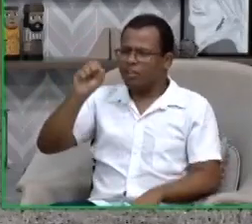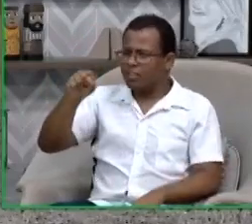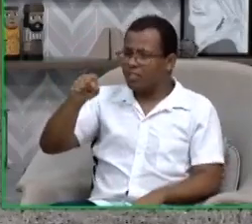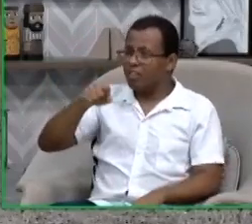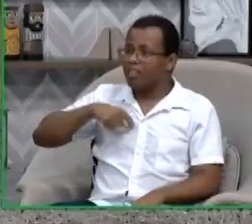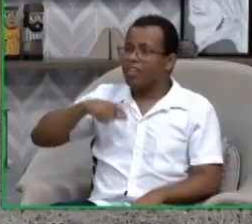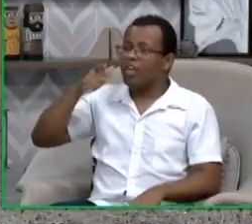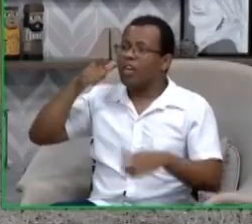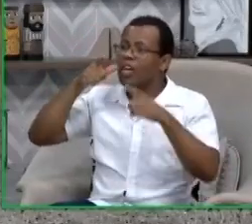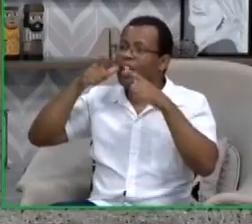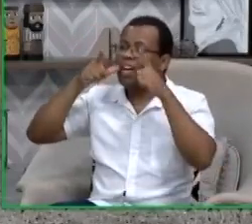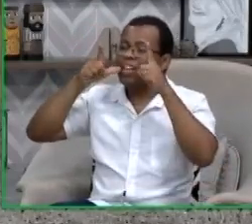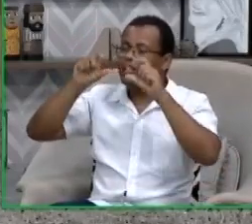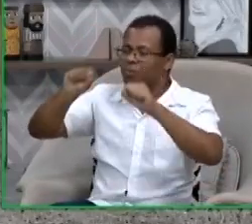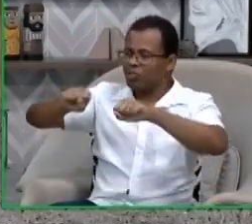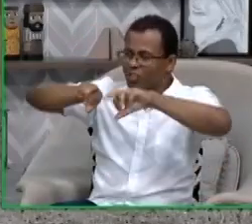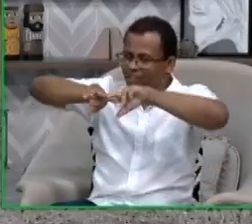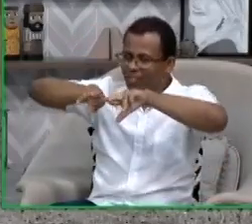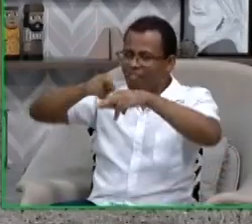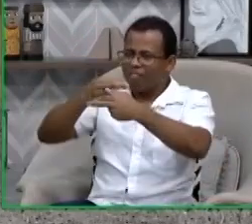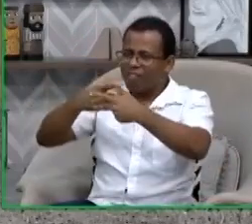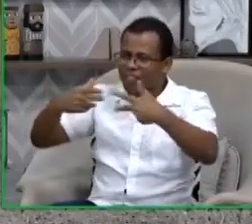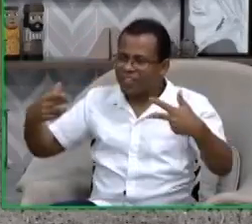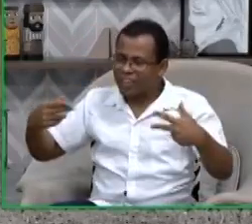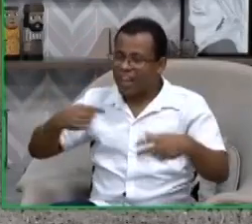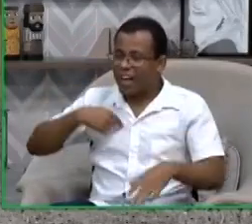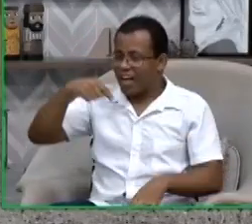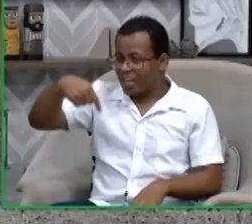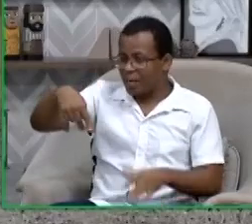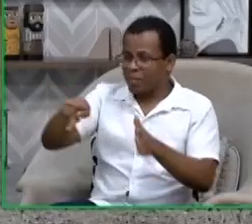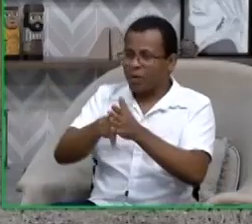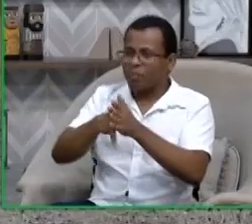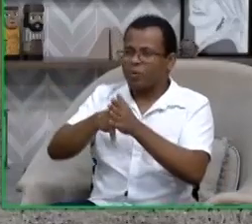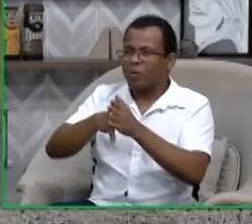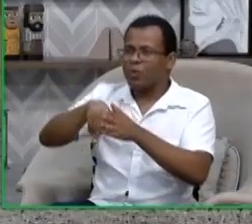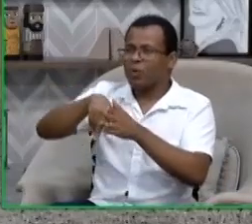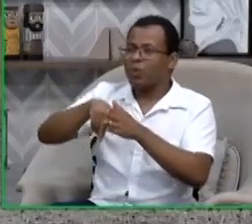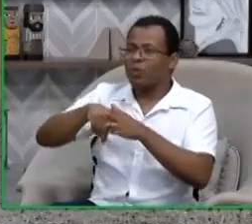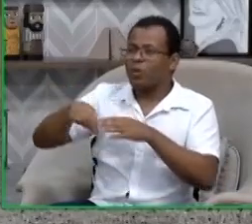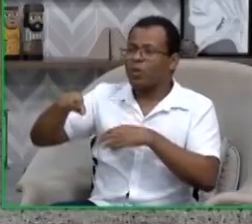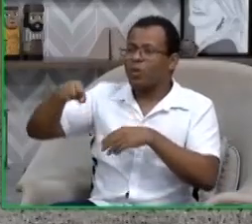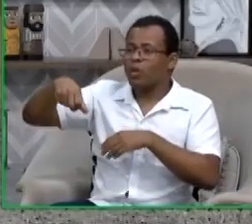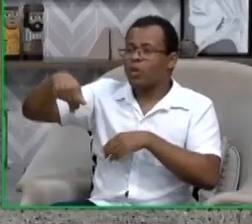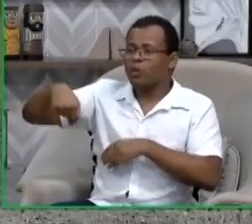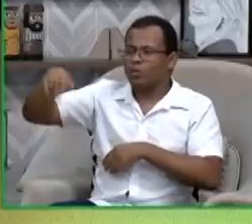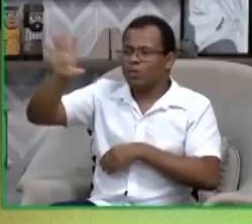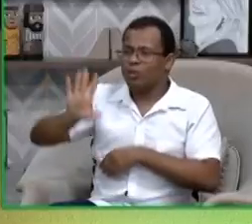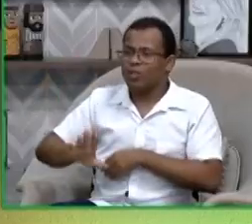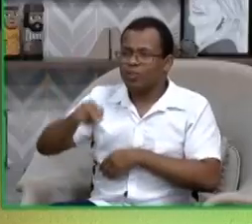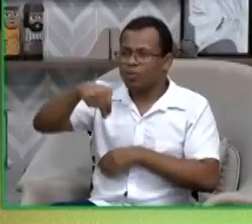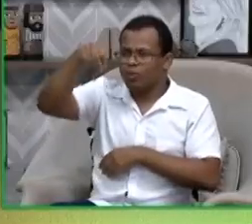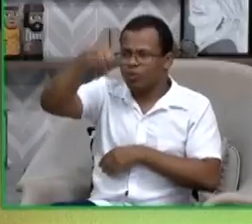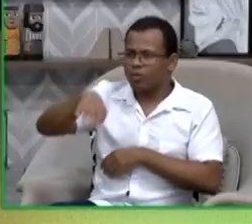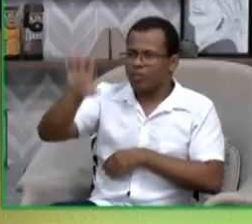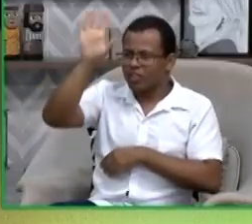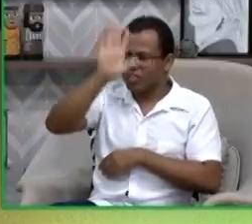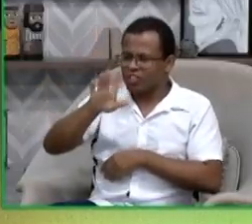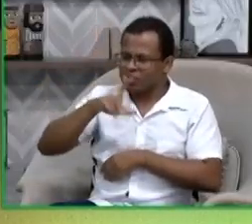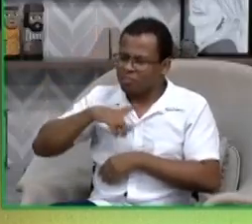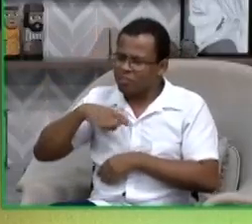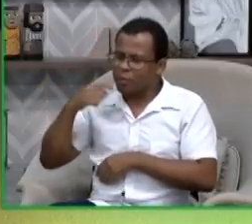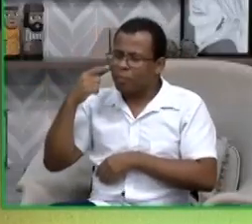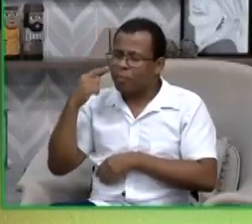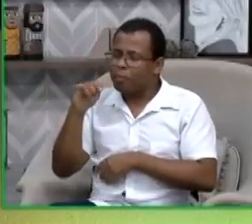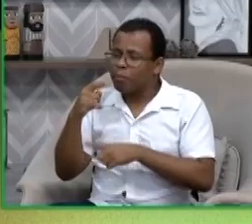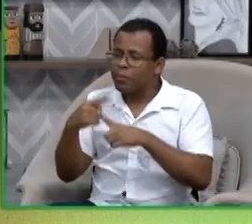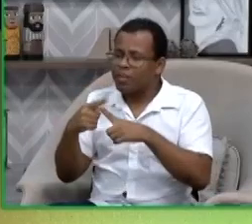variação linguística que se chama. Sim. Então, a gente aqui no Nordeste, a gente tem uma referência muito forte, porque como somos estados